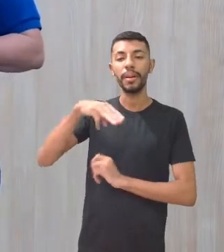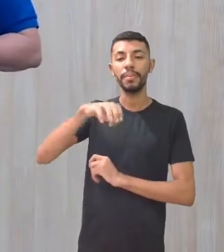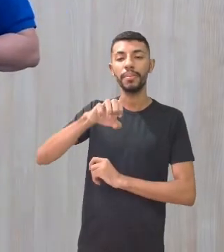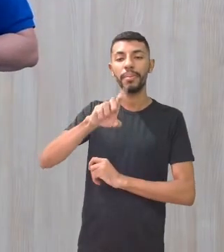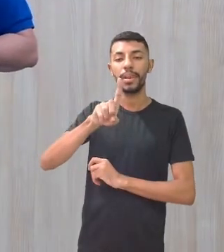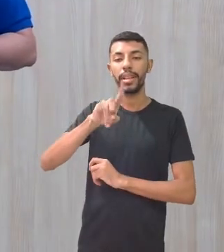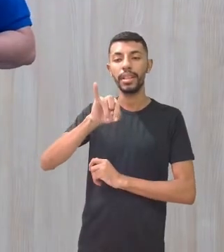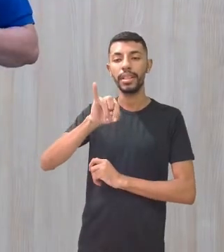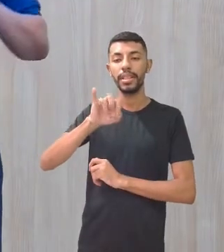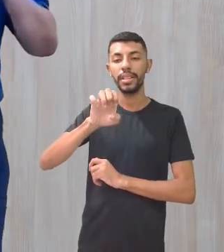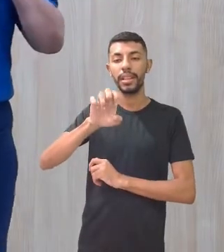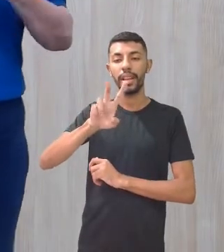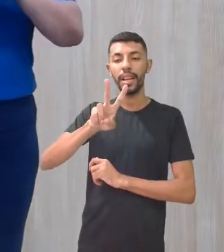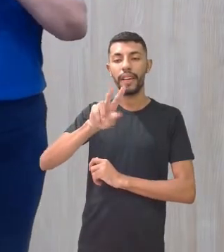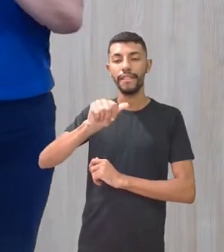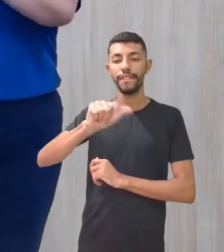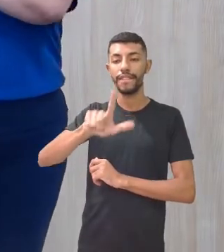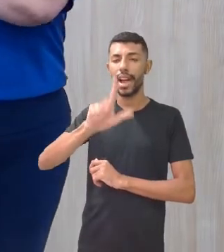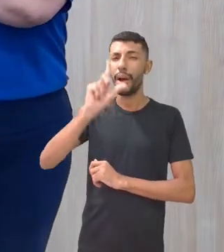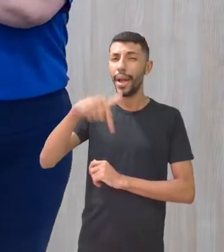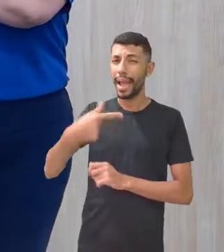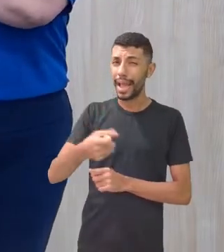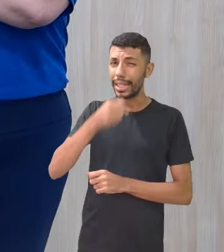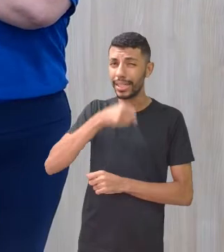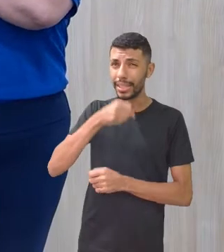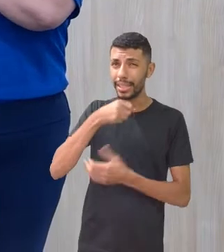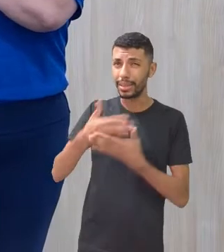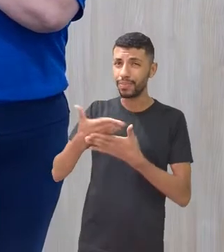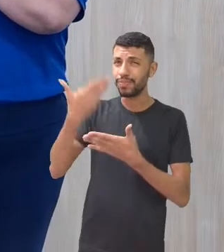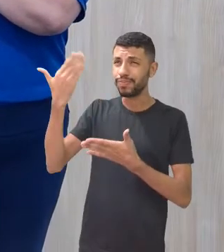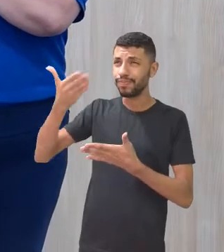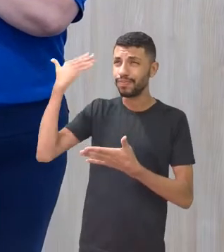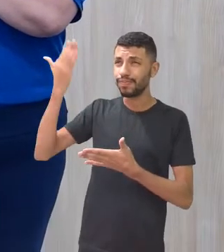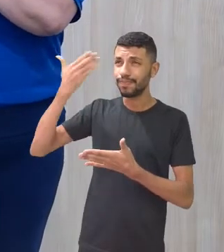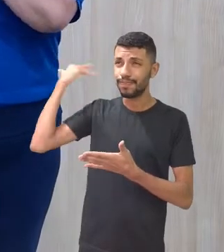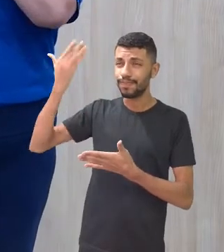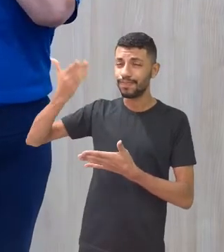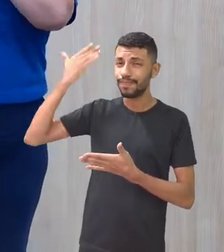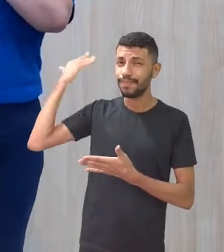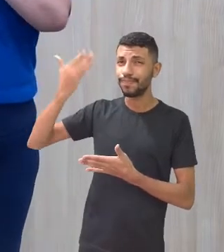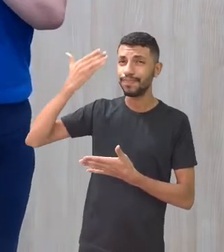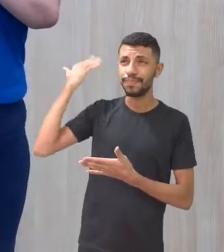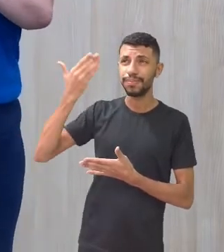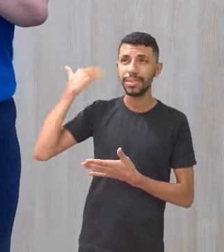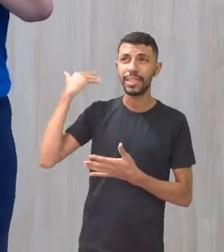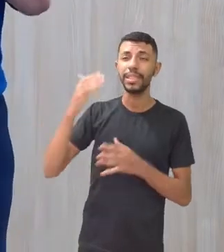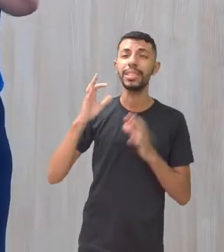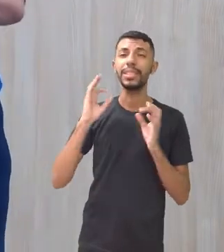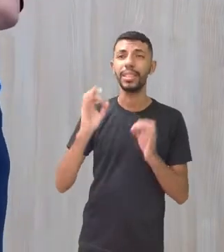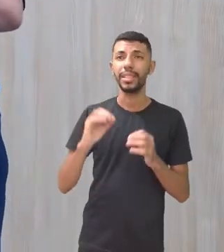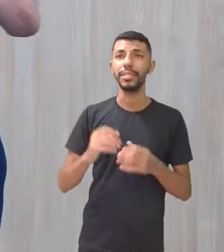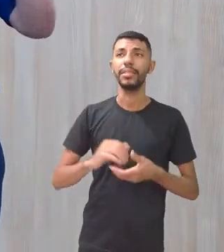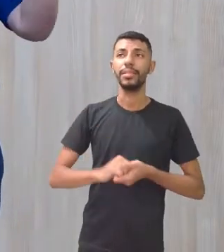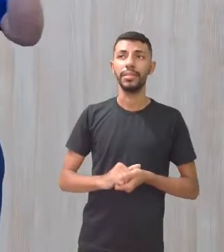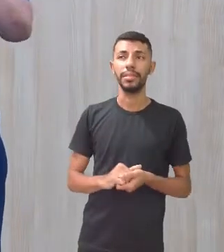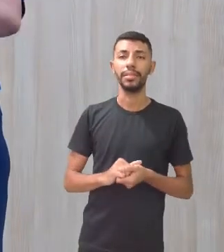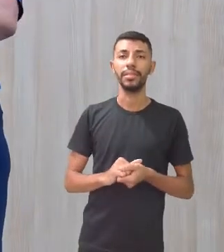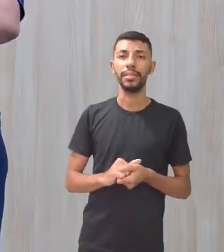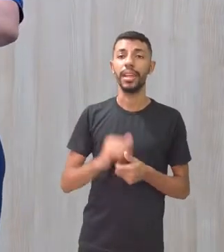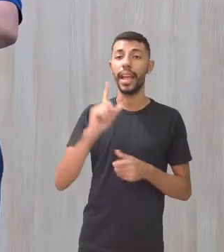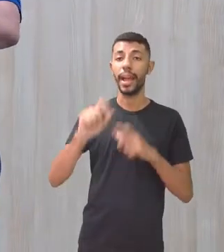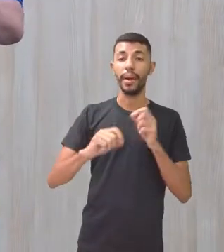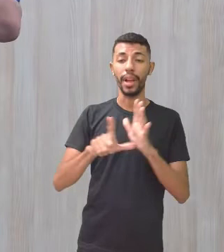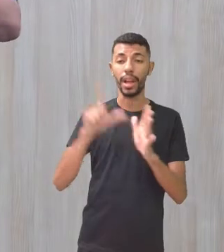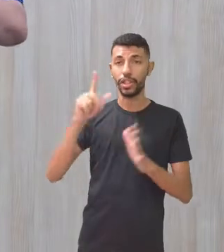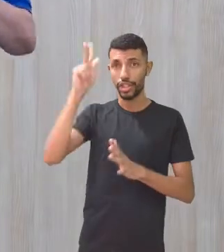bem antiga. É bem depois daquele período que eu estava falando para vocês, lá da pré-história, né? Da pré-história até